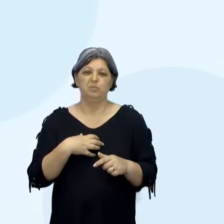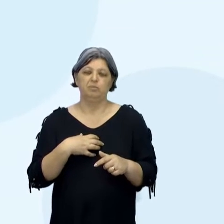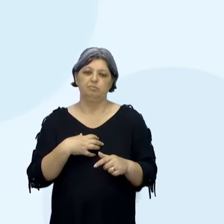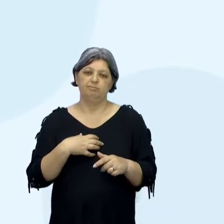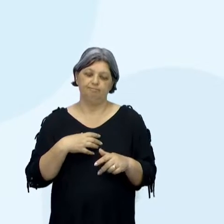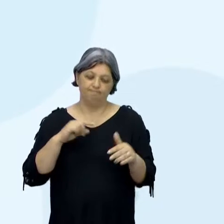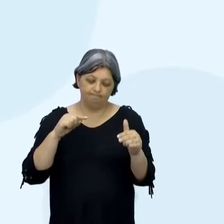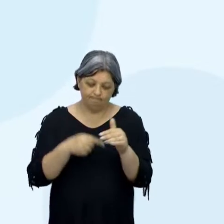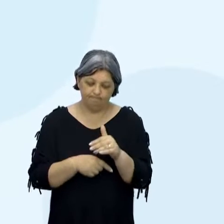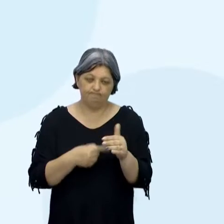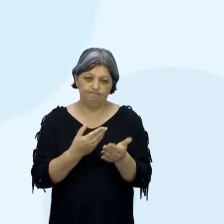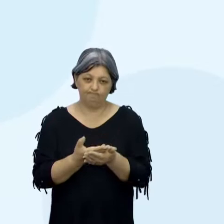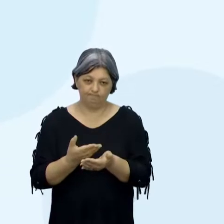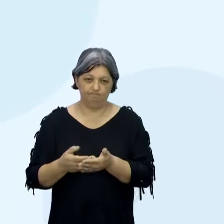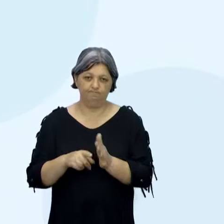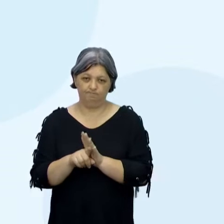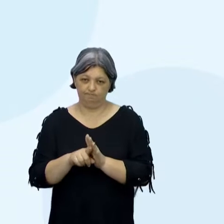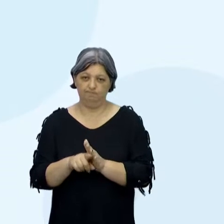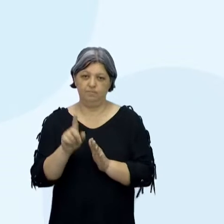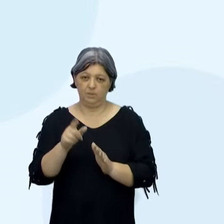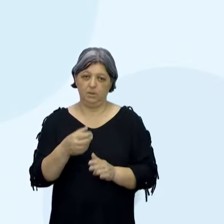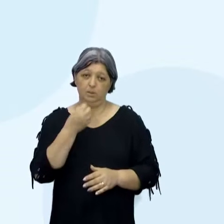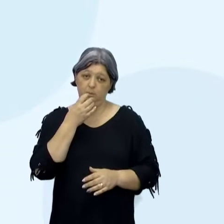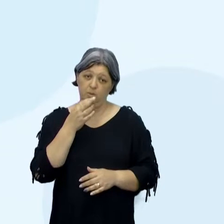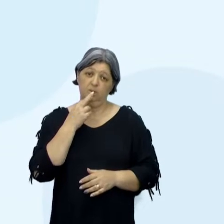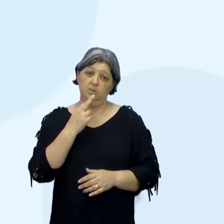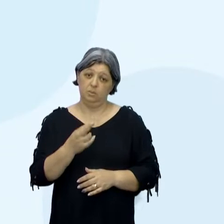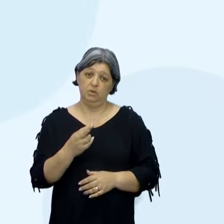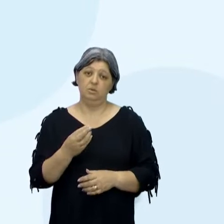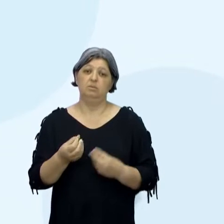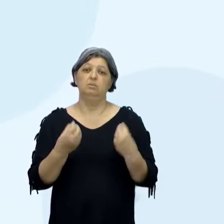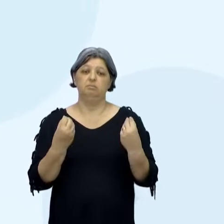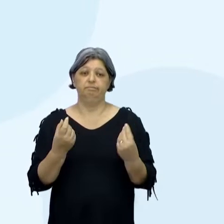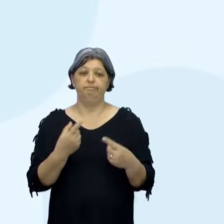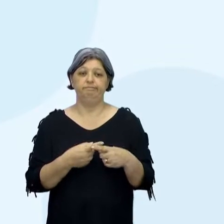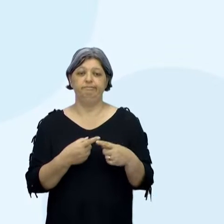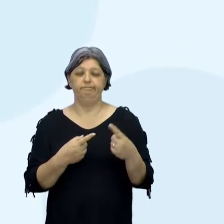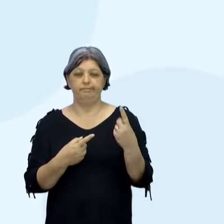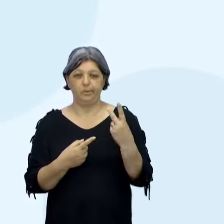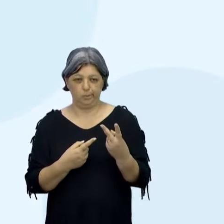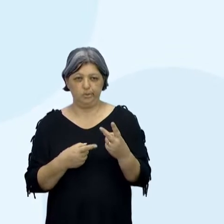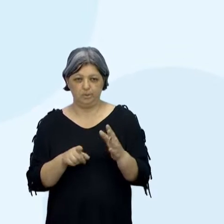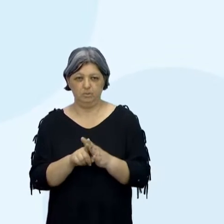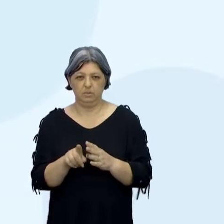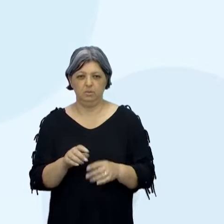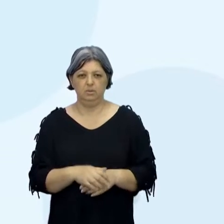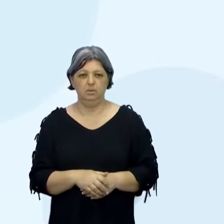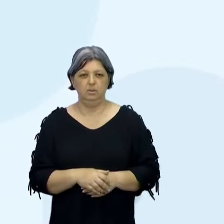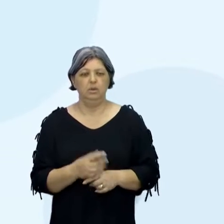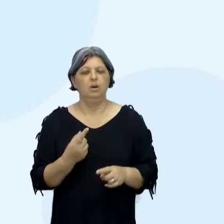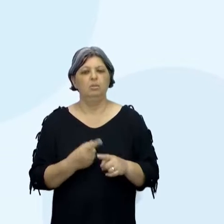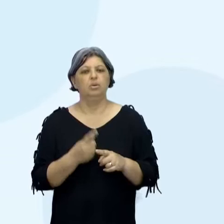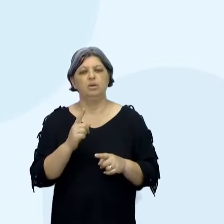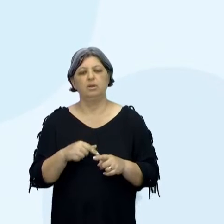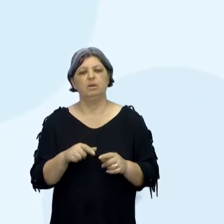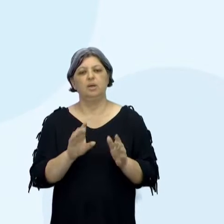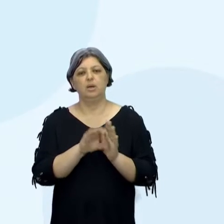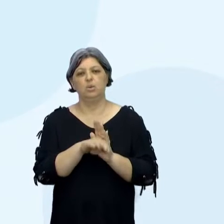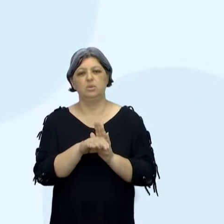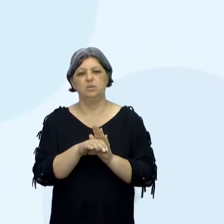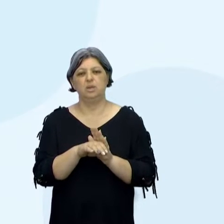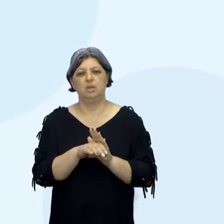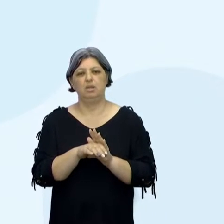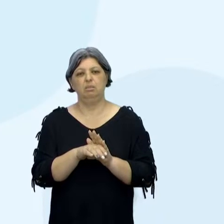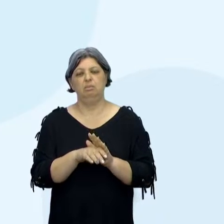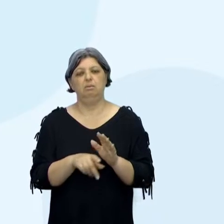né? Então, uma boa resposta para isso, esse questionamento 2, é porque é um conceito aí